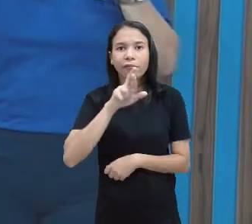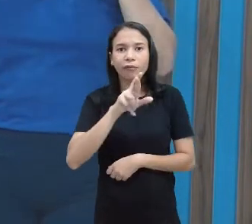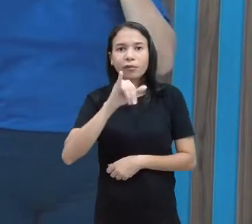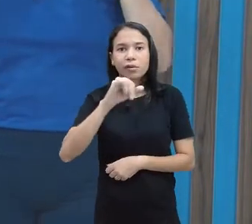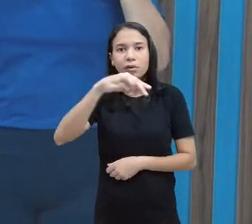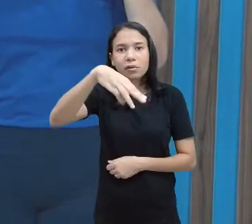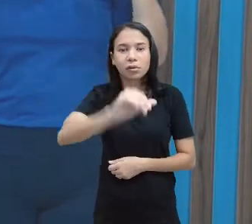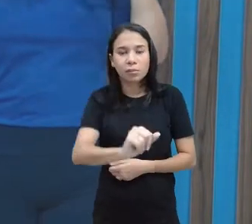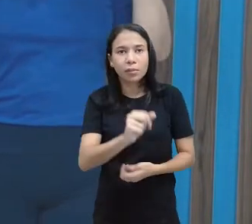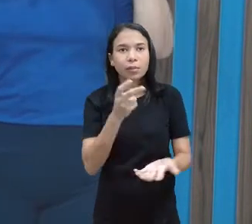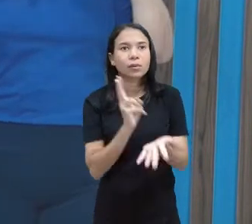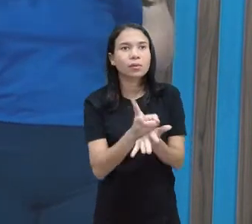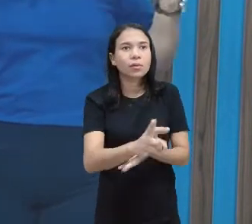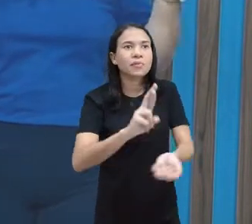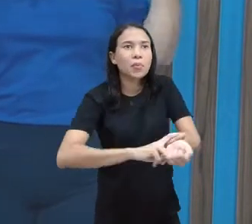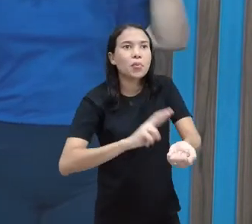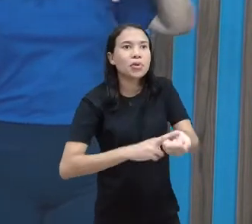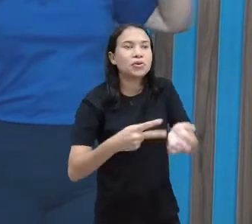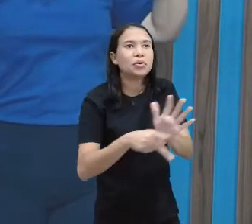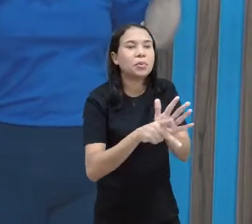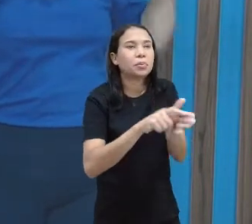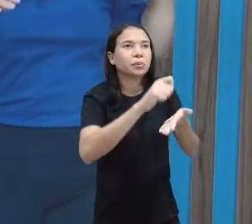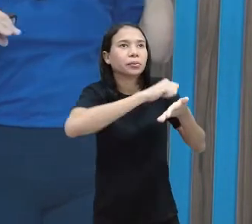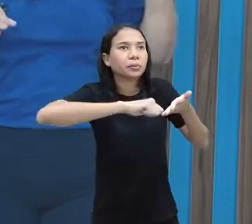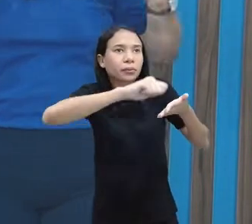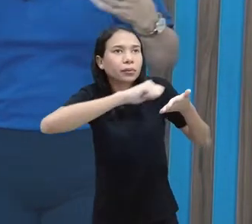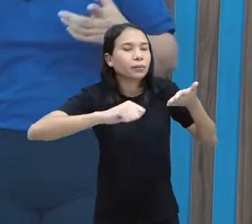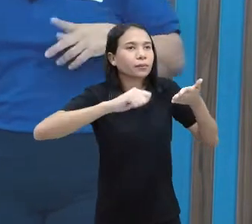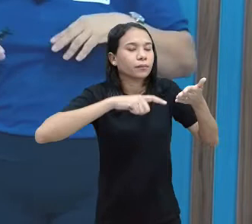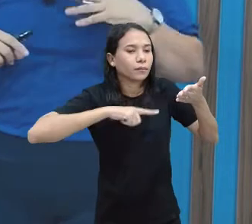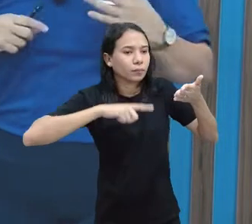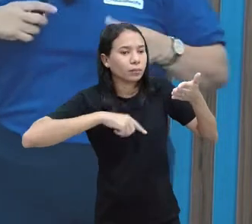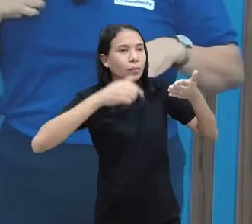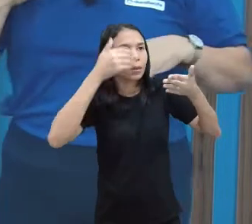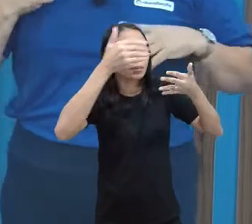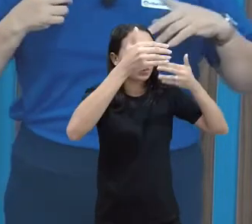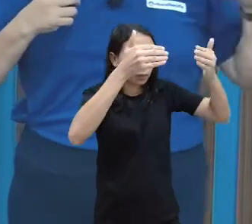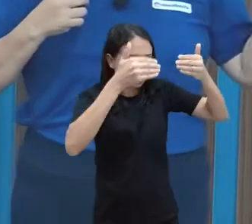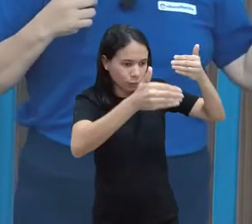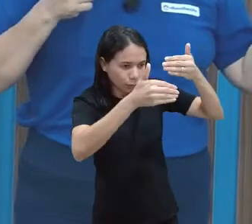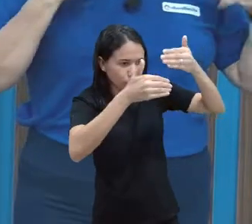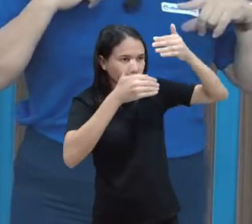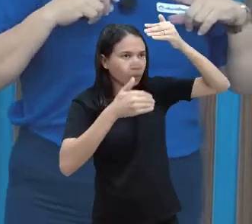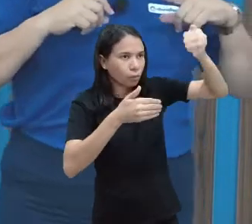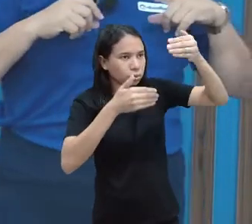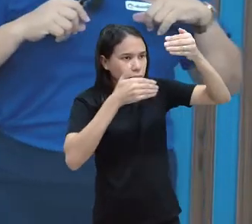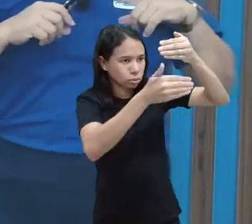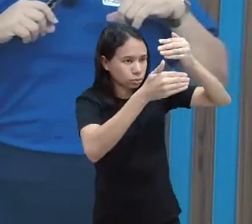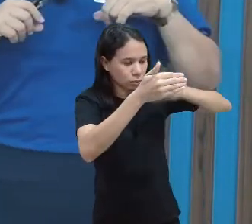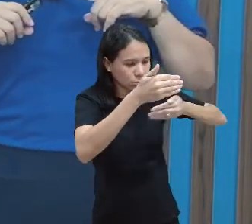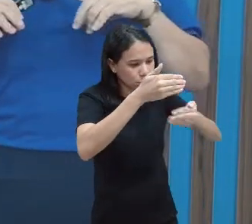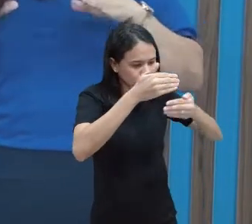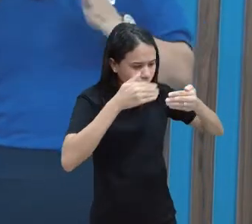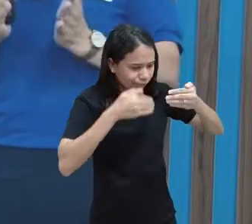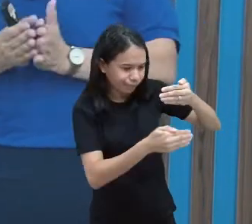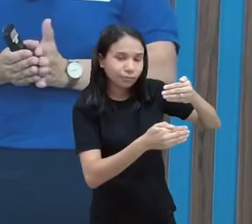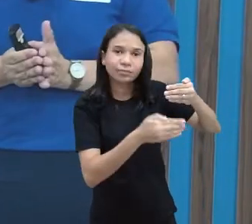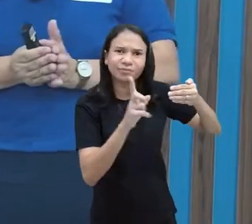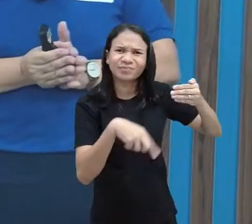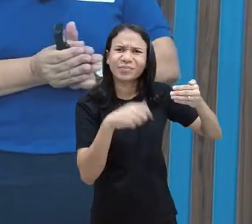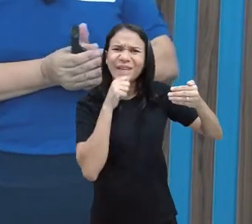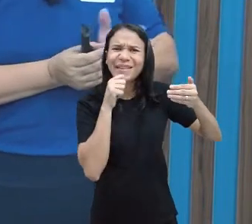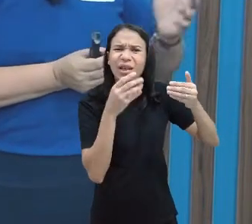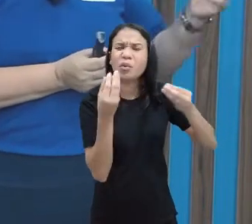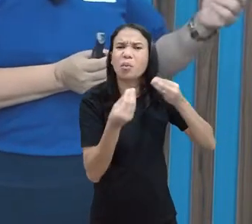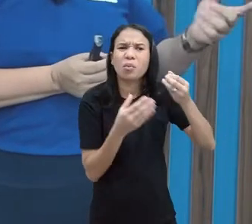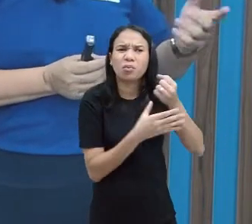acontecia antes, né, nos movimentos do simbolismo, né, no parnasianismo, que eram os movimentos que aconteciam antes do modernismo, eles eram muito